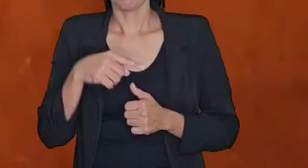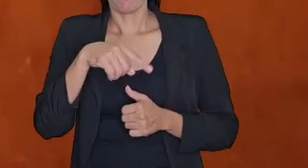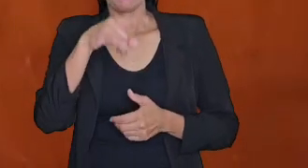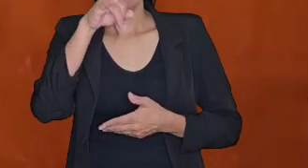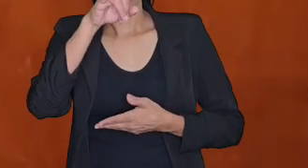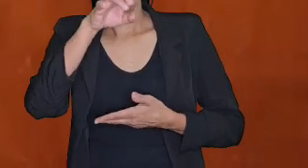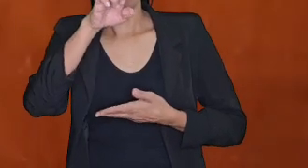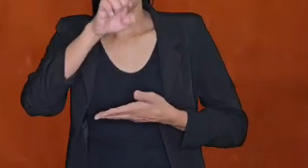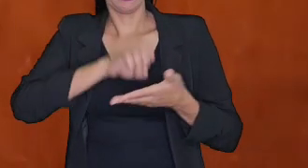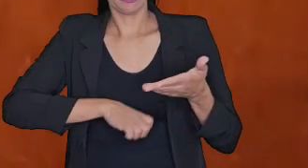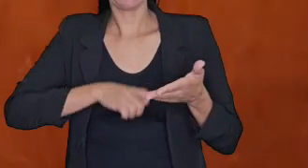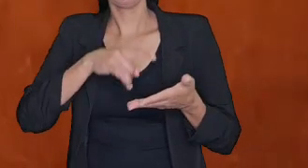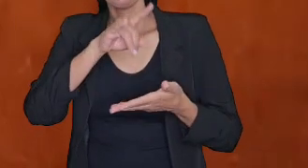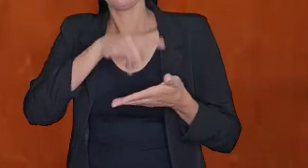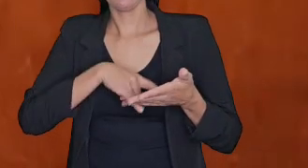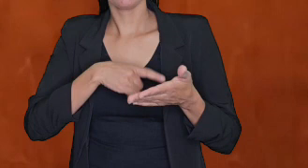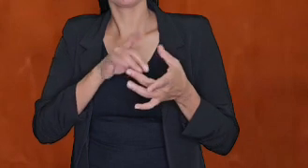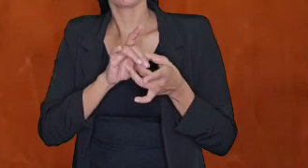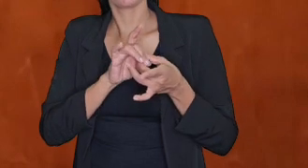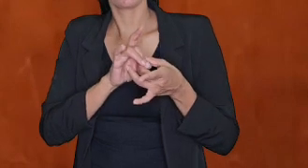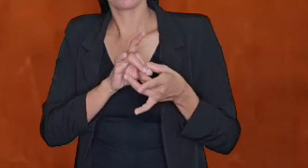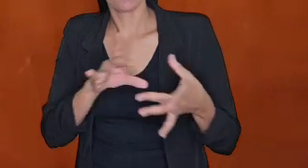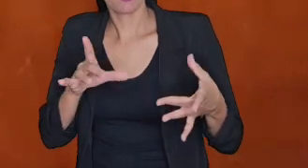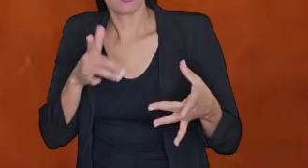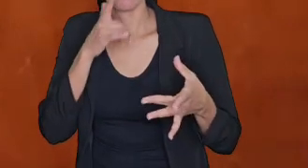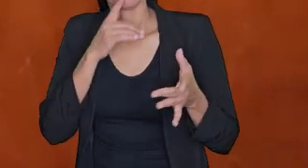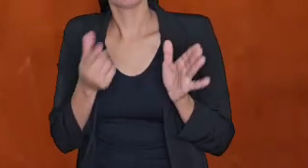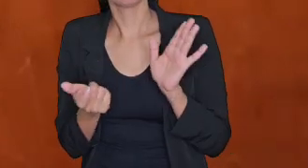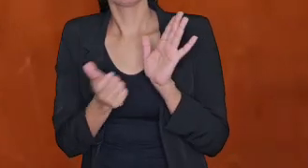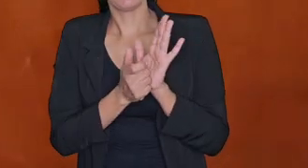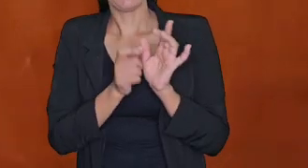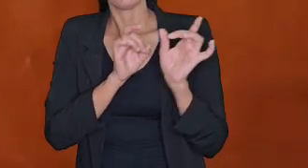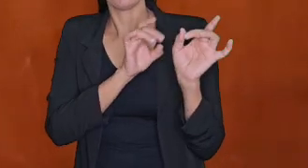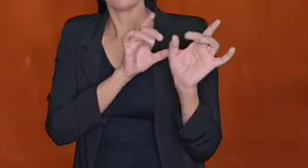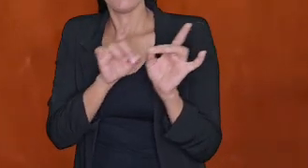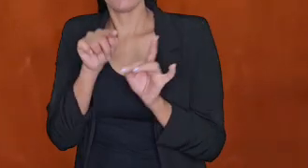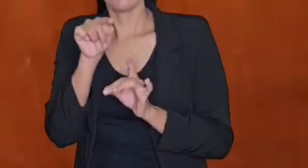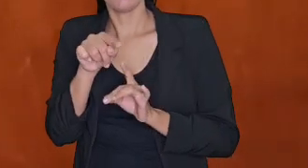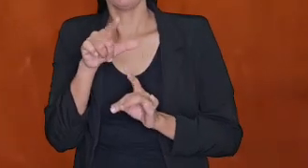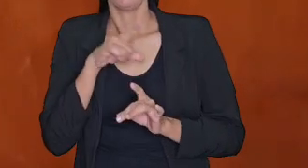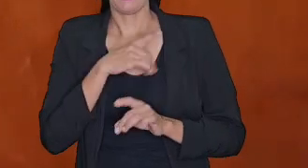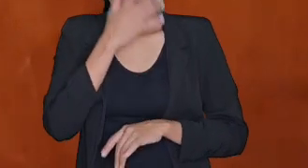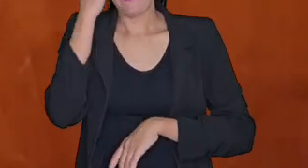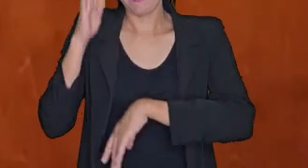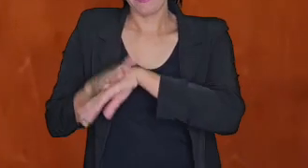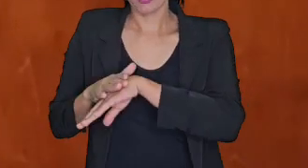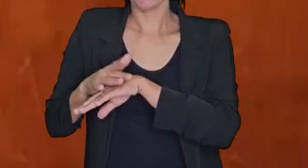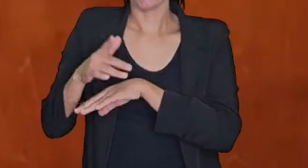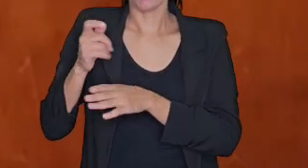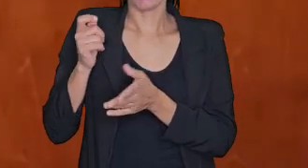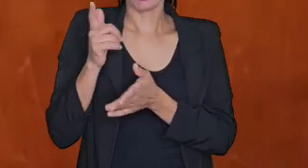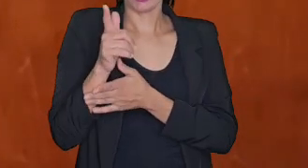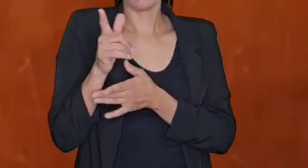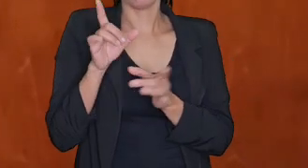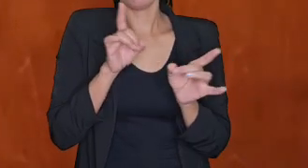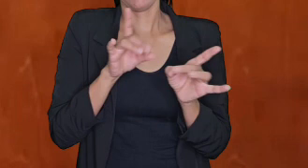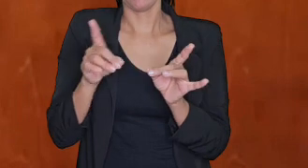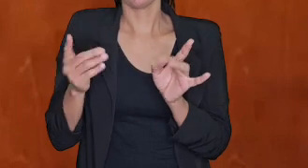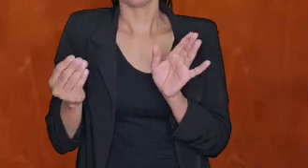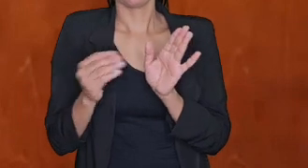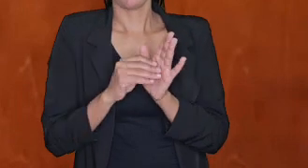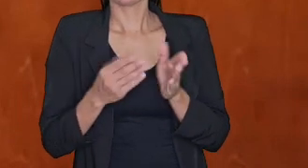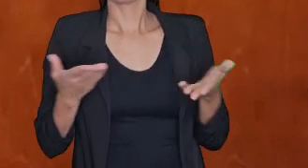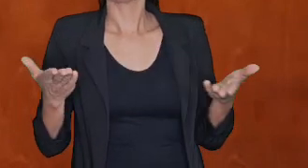alguma garantia a mais. Eu, na escritura, abro um tópico dizendo, e a propósito da venda deste imóvel,